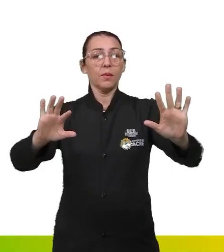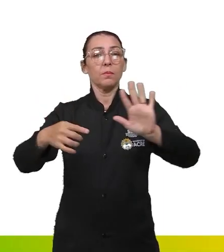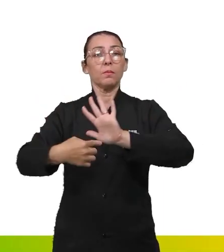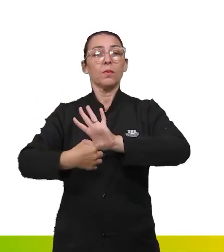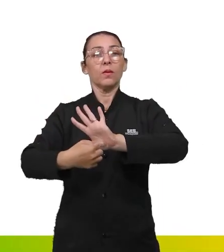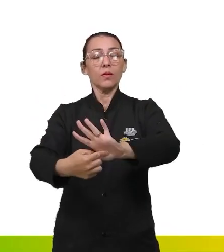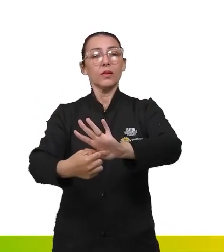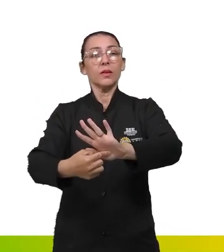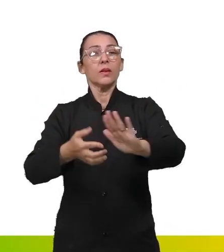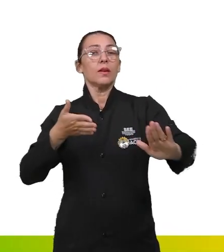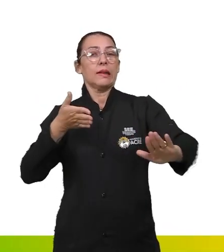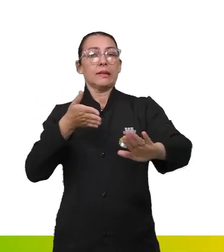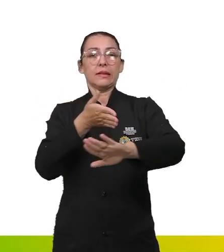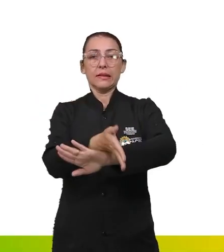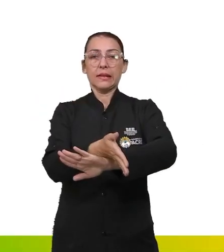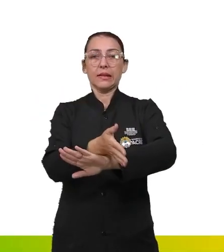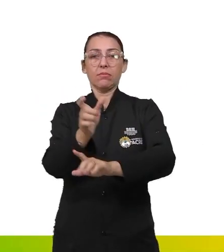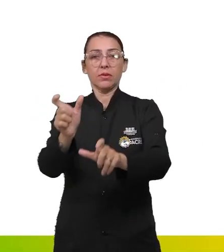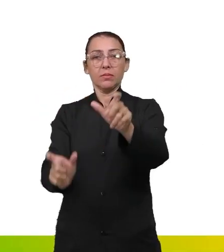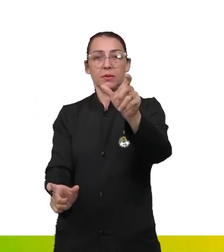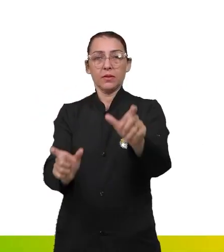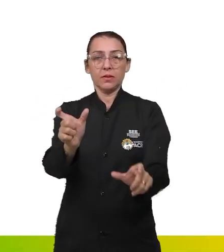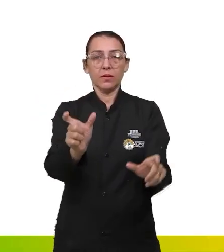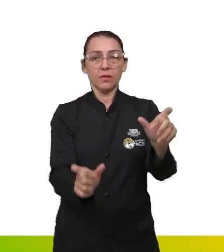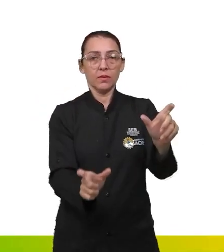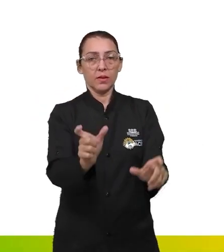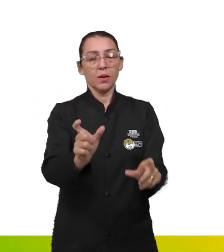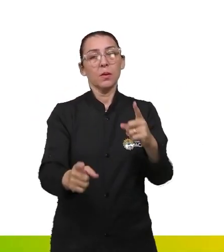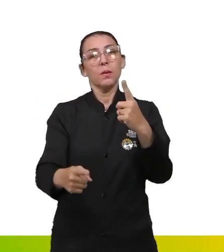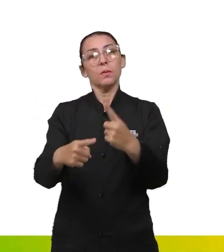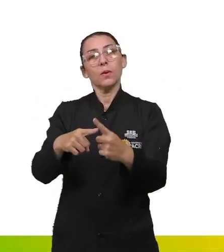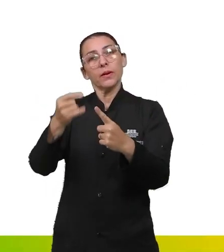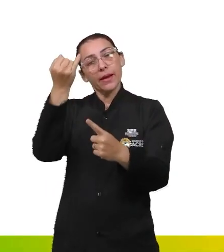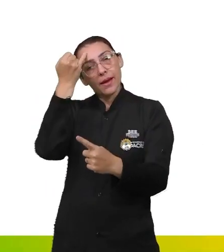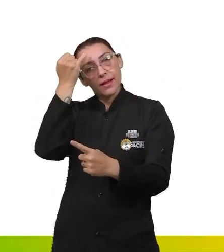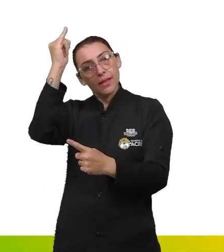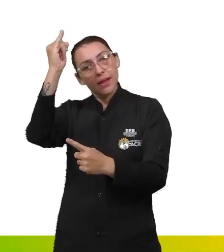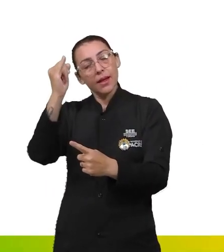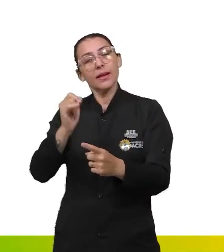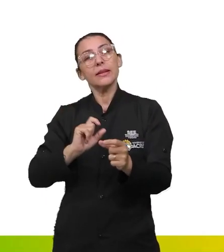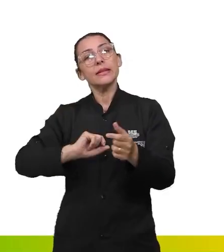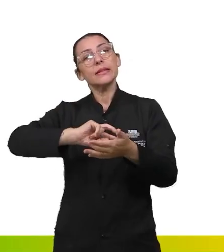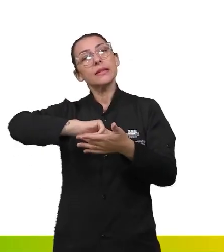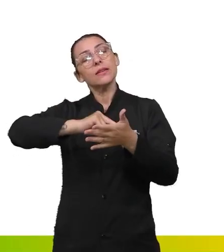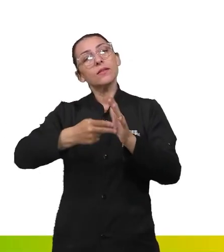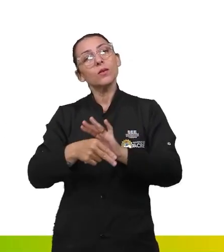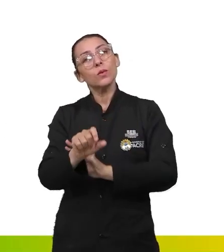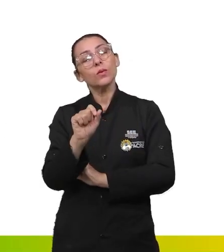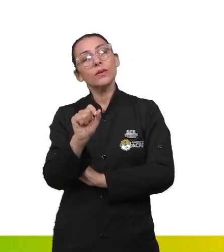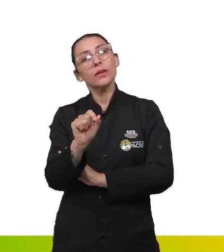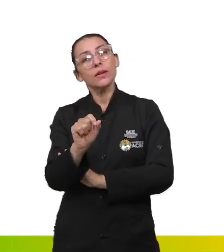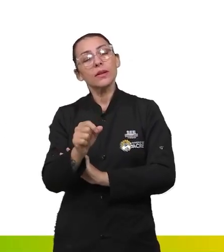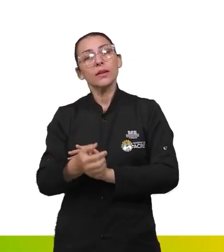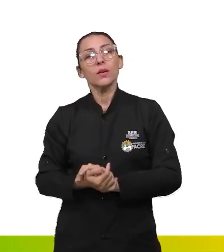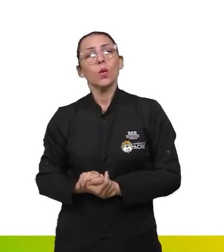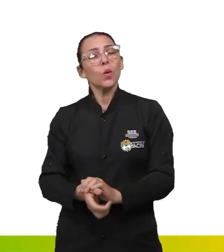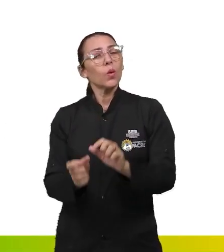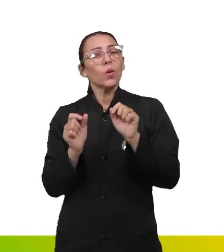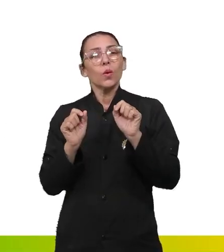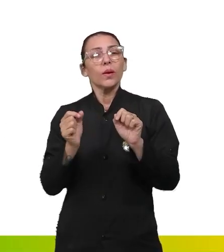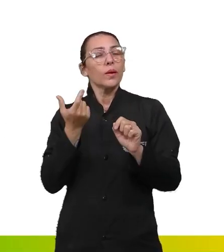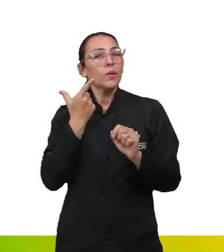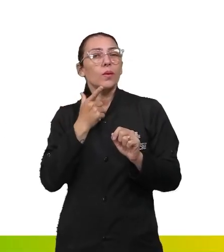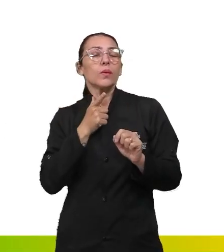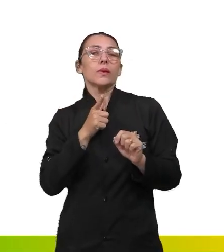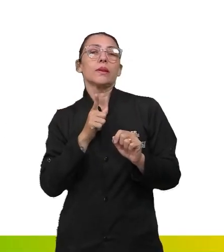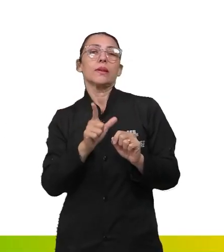viabilizando acesso às pessoas. Porque a ideia do acesso corresponde justamente a isso. O que é que eu